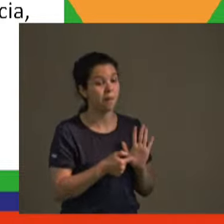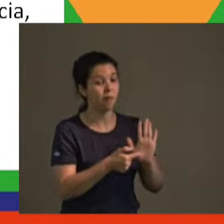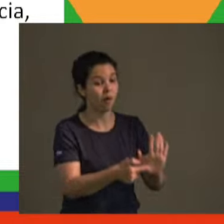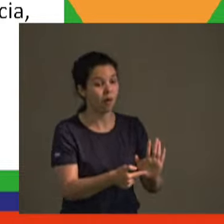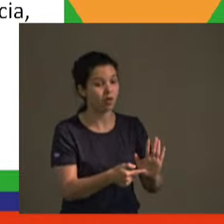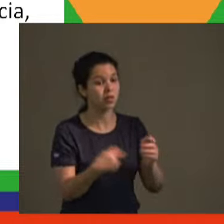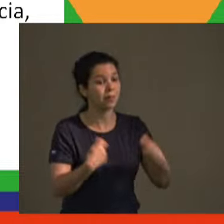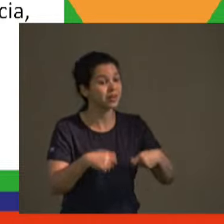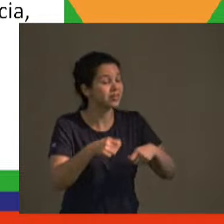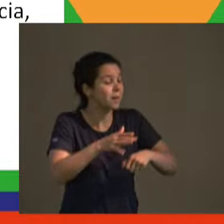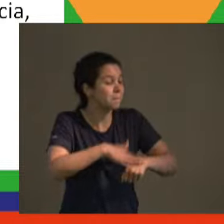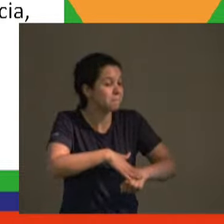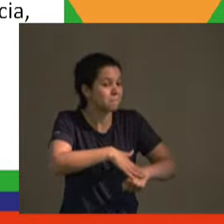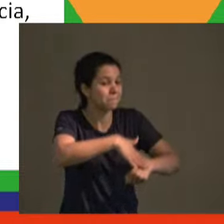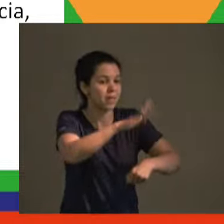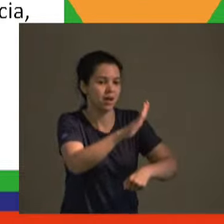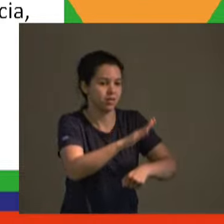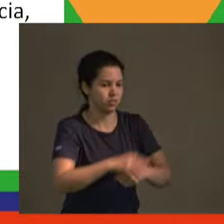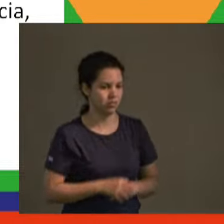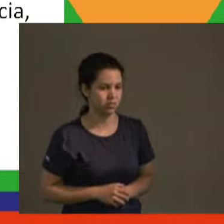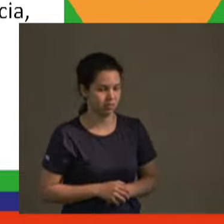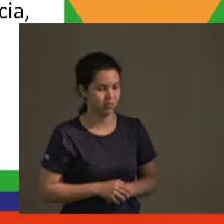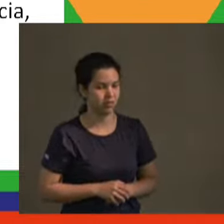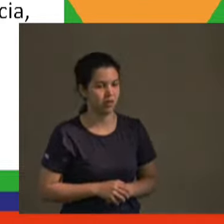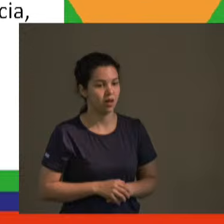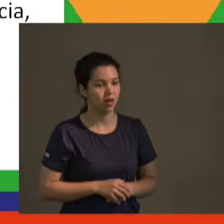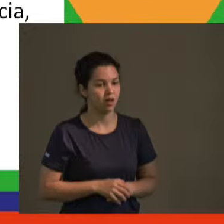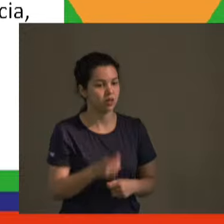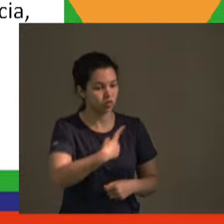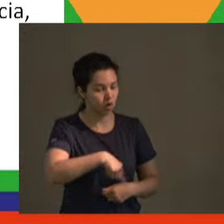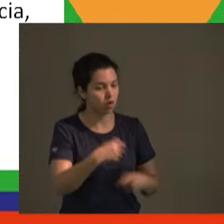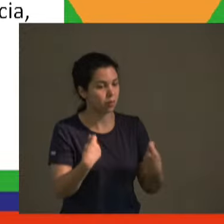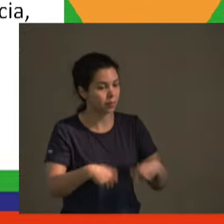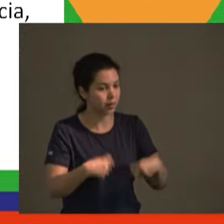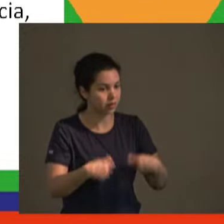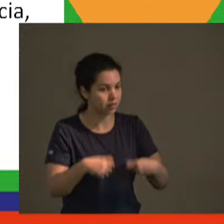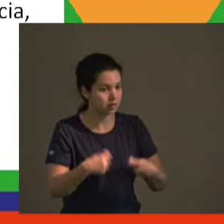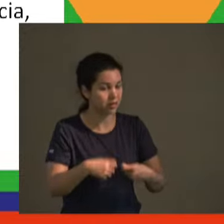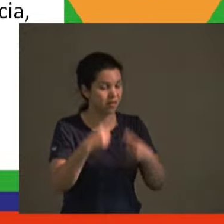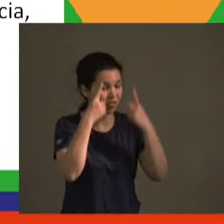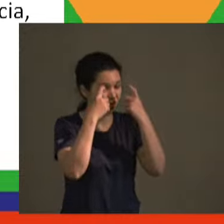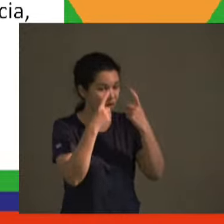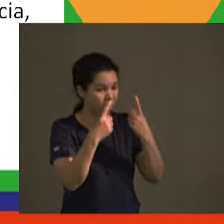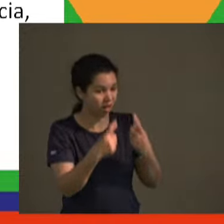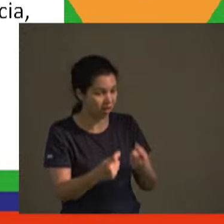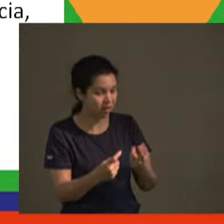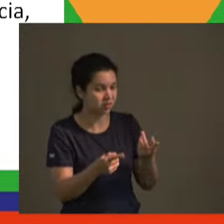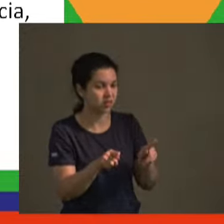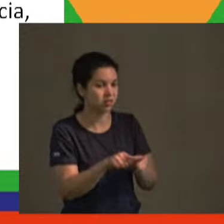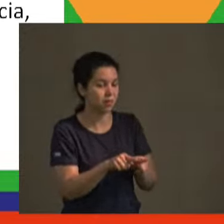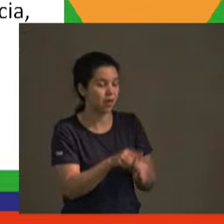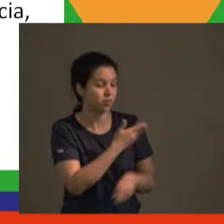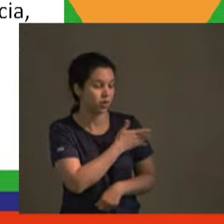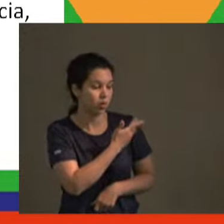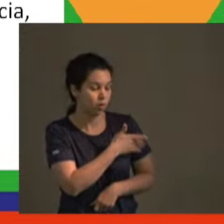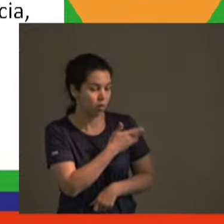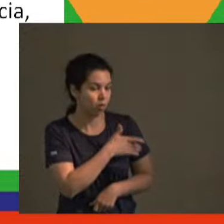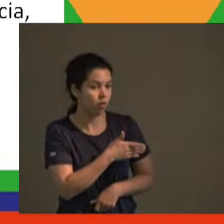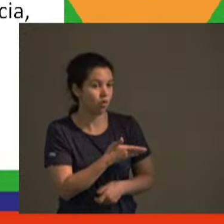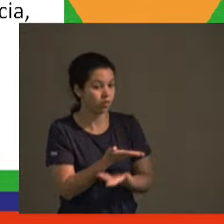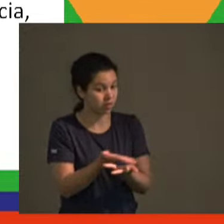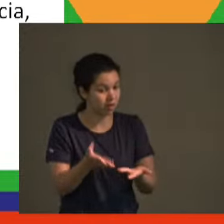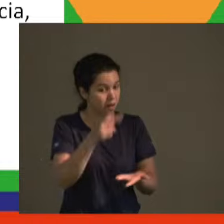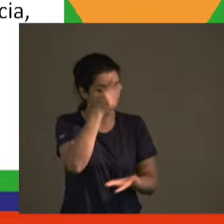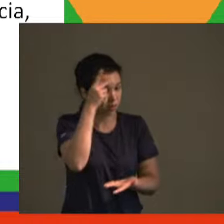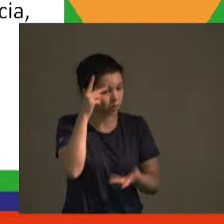de bens e serviços à população, enfrentando de maneira sistêmica as violências e discriminações sofridas pelas pessoas com deficiência